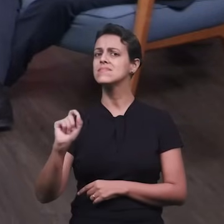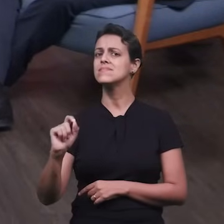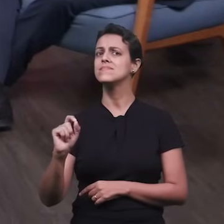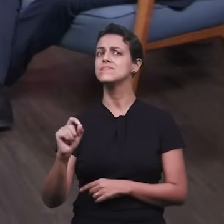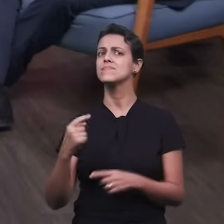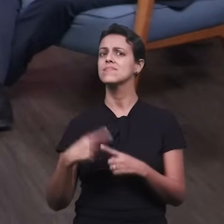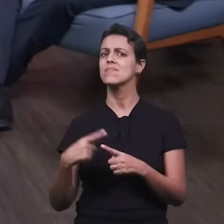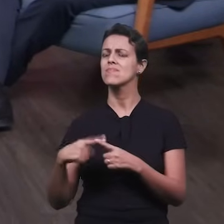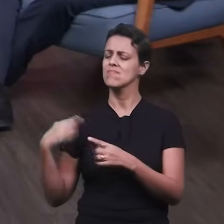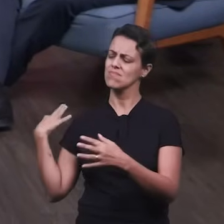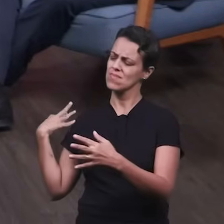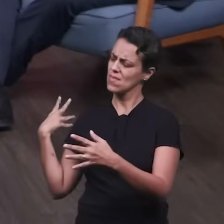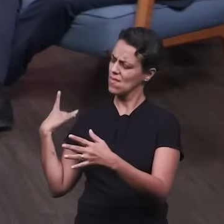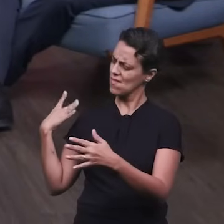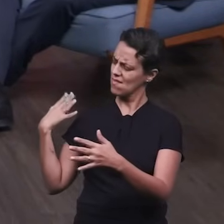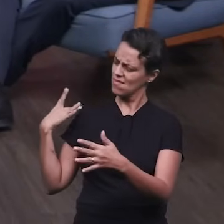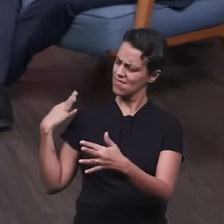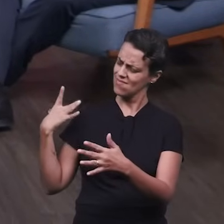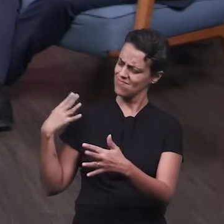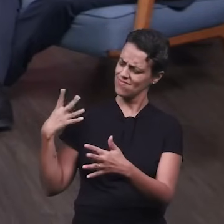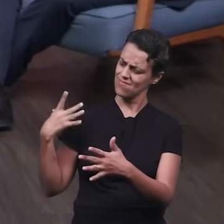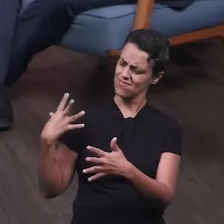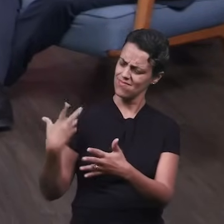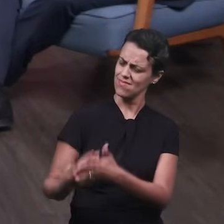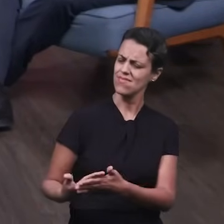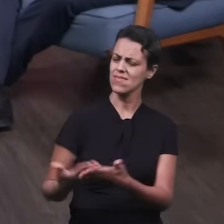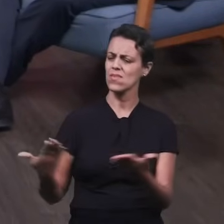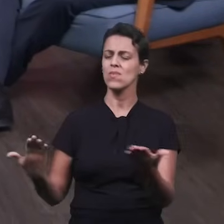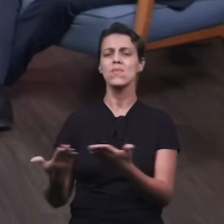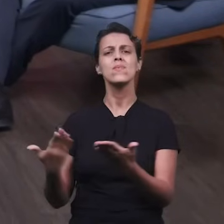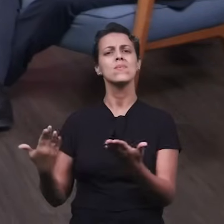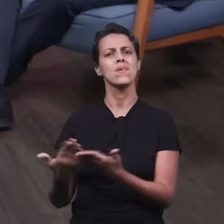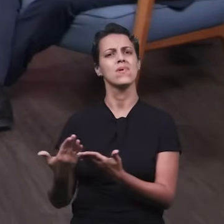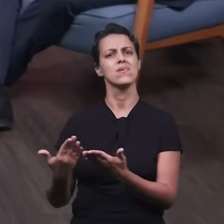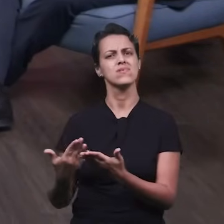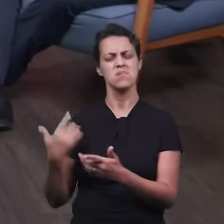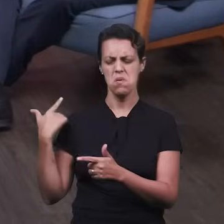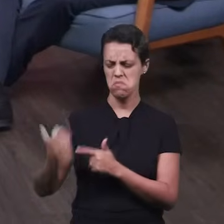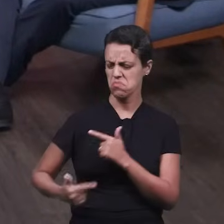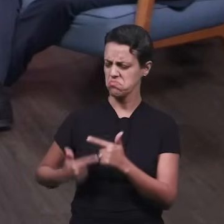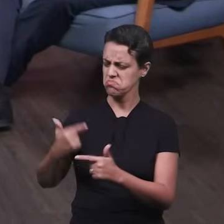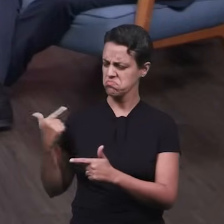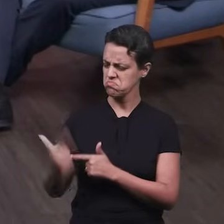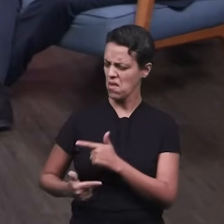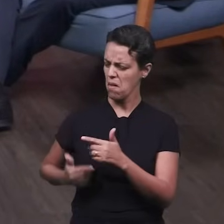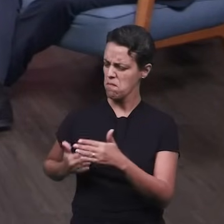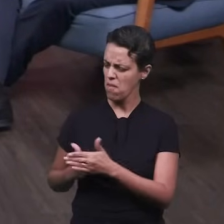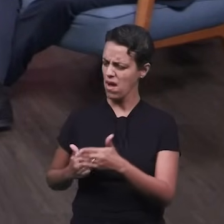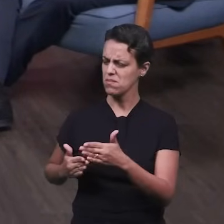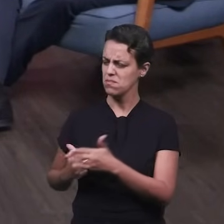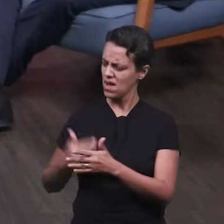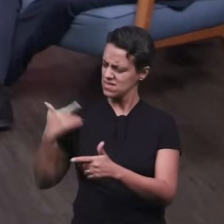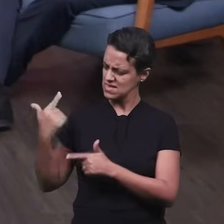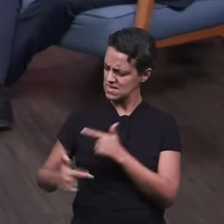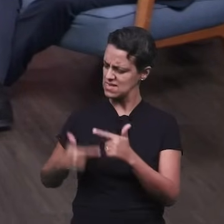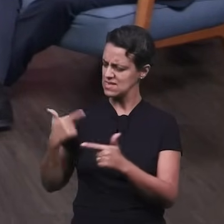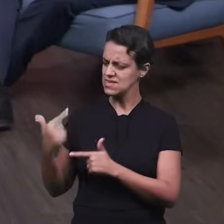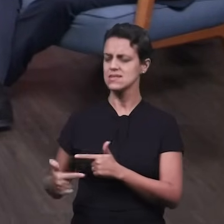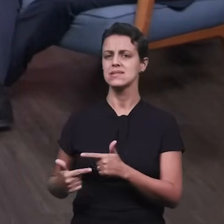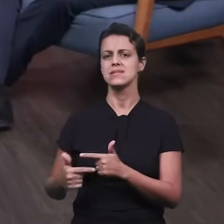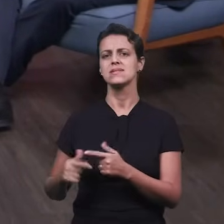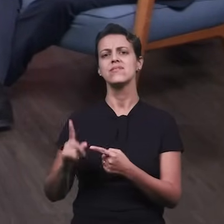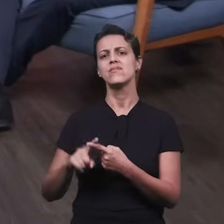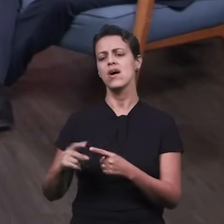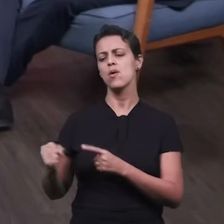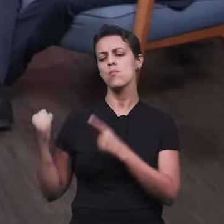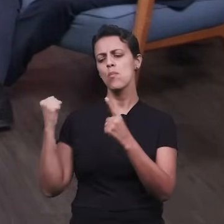e o evangelho, né, enfrentou todas as barreiras de todos os séculos, né? Mas debaixo esses pregos da redenção da prata,